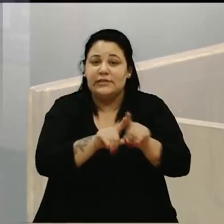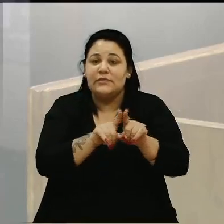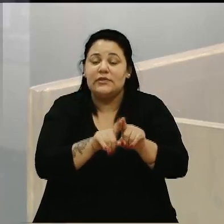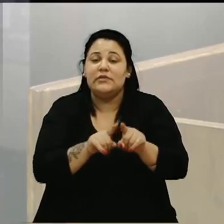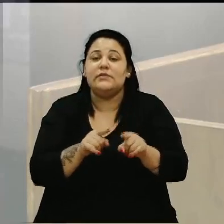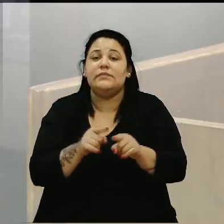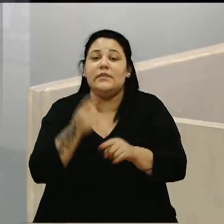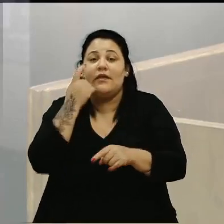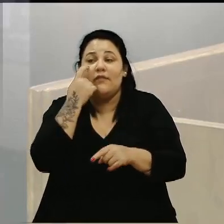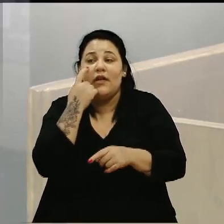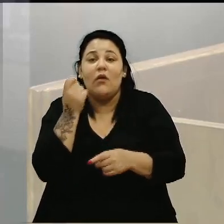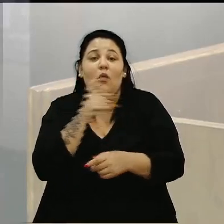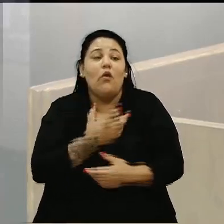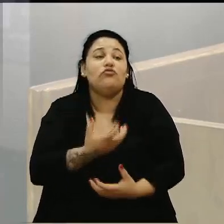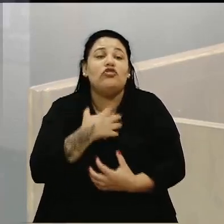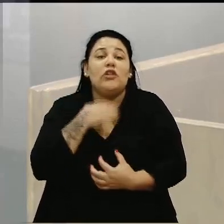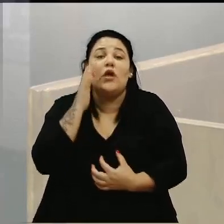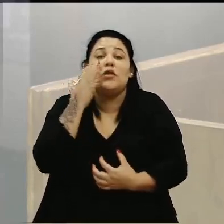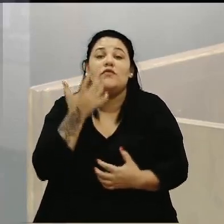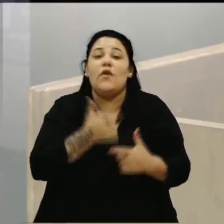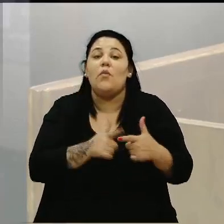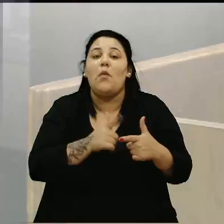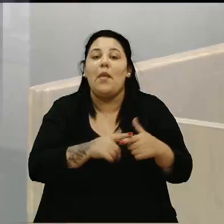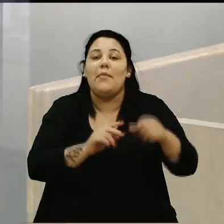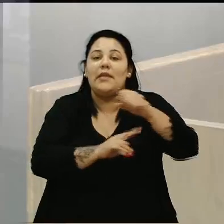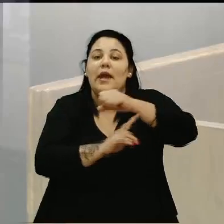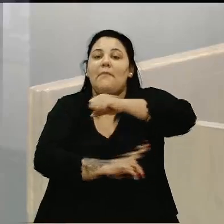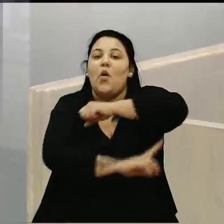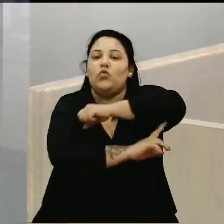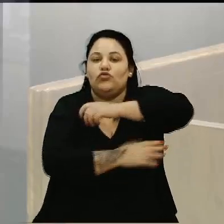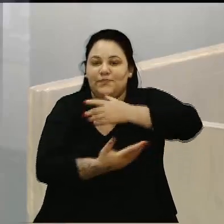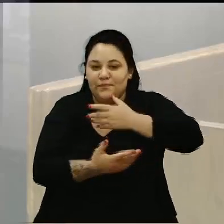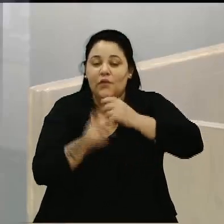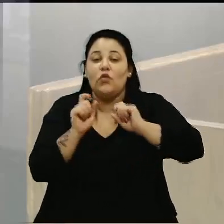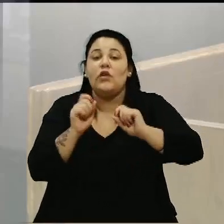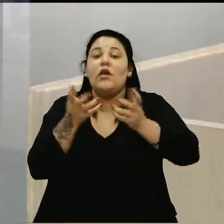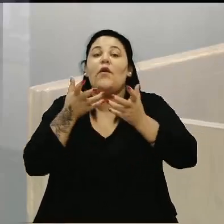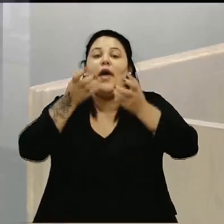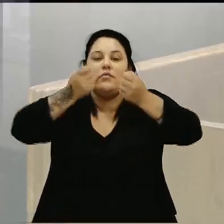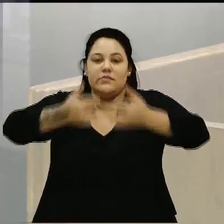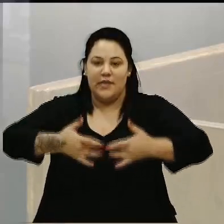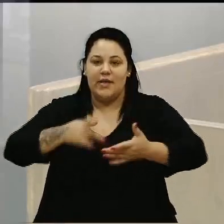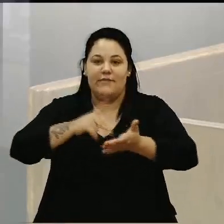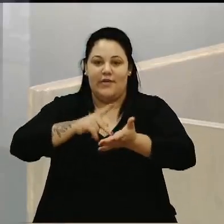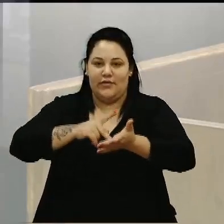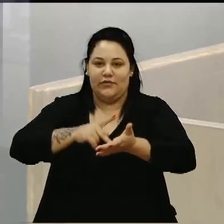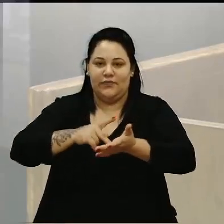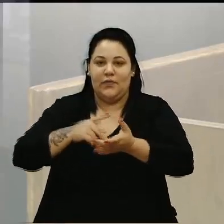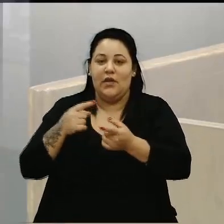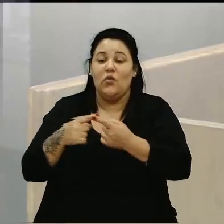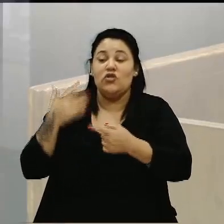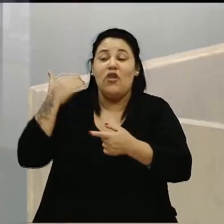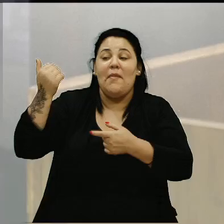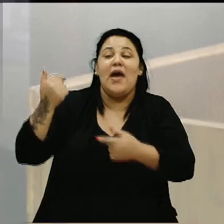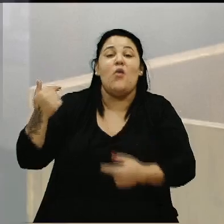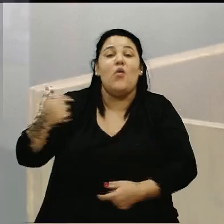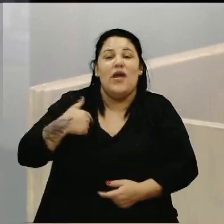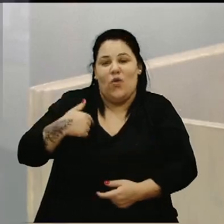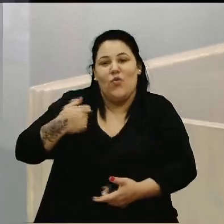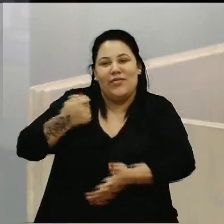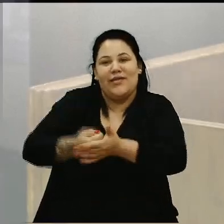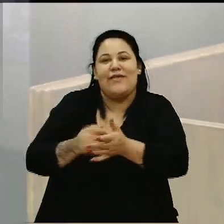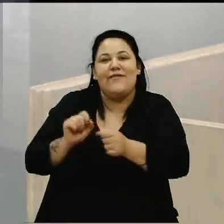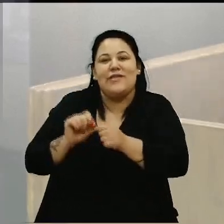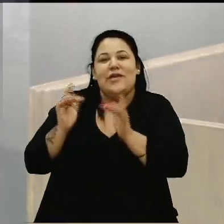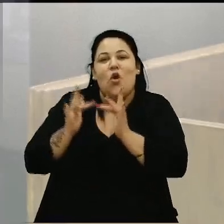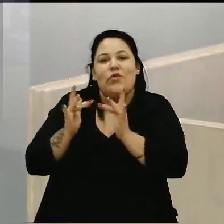que forma vão solucionar. O que eu quero falar aqui? Quando fui procurada, então, eu tentei entrar em contato com